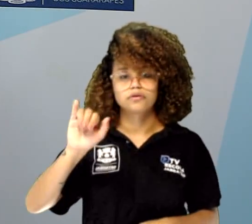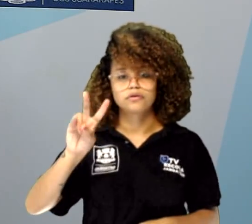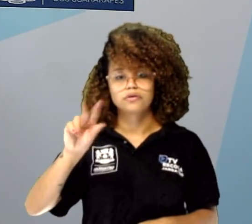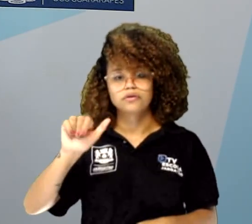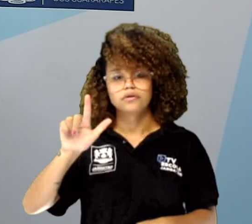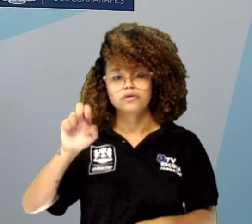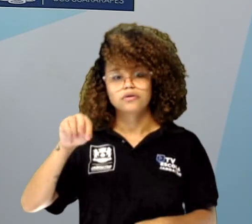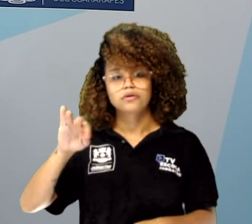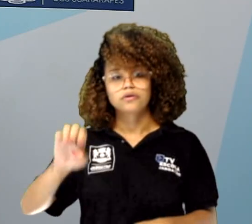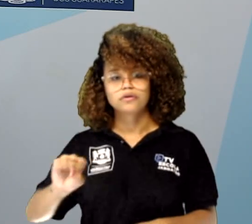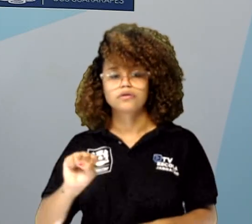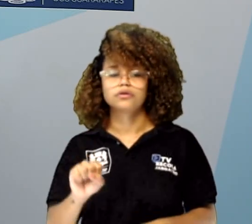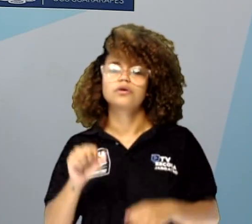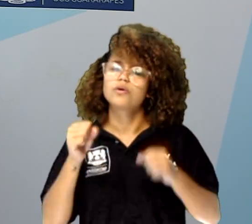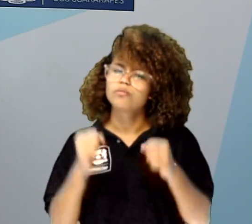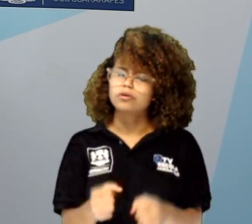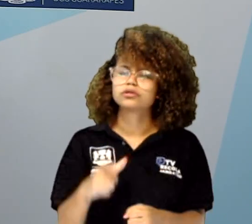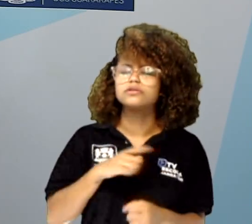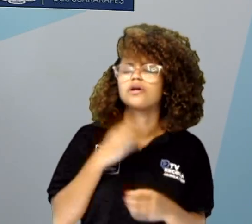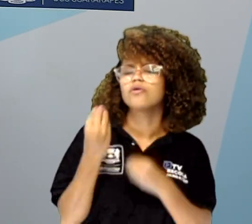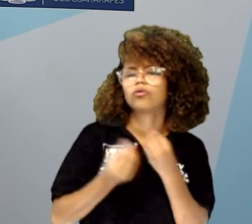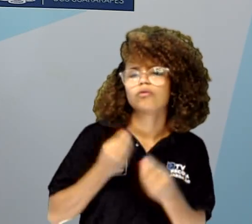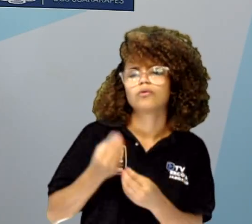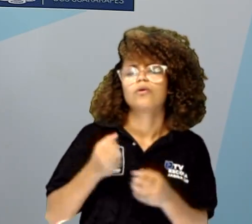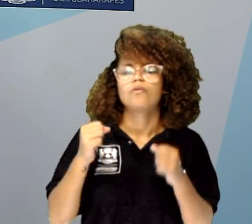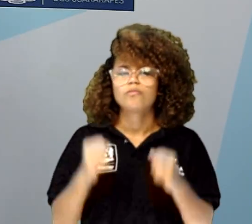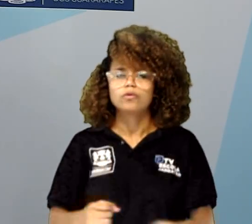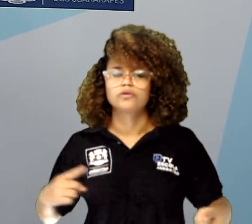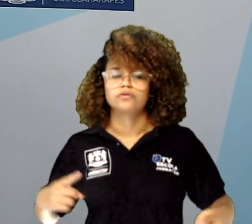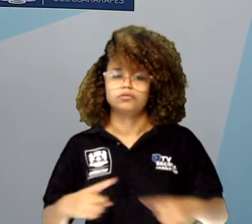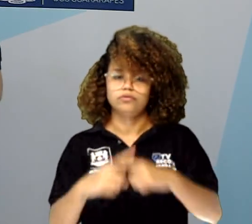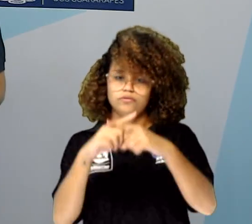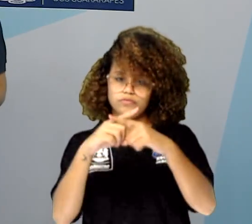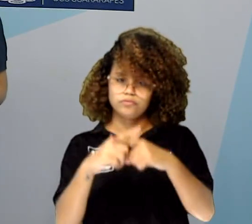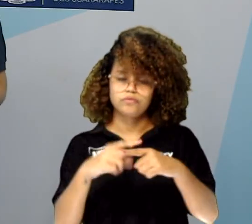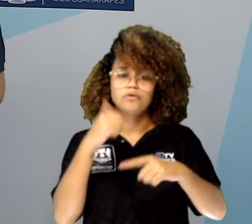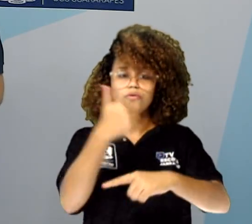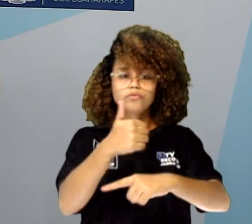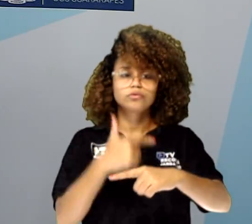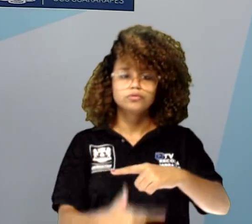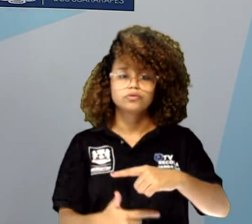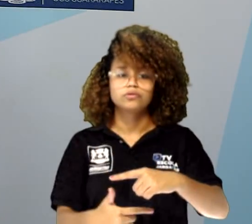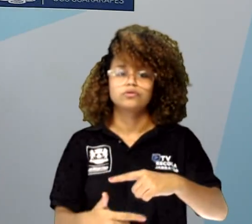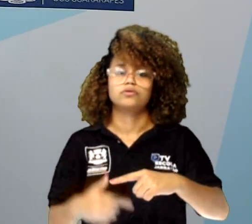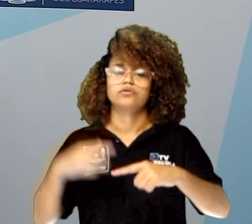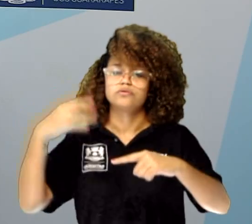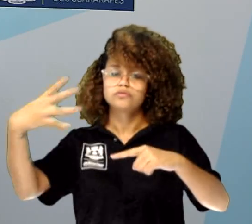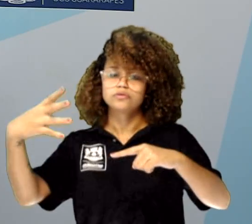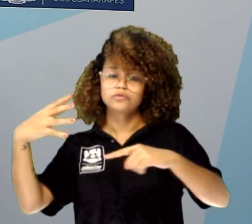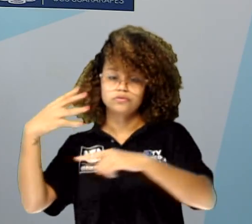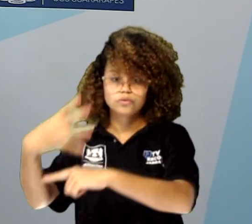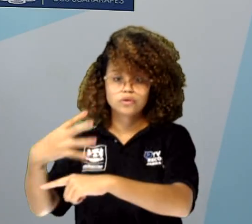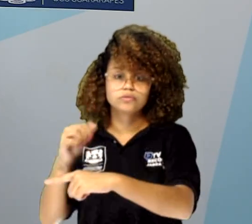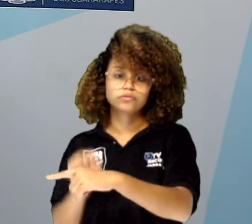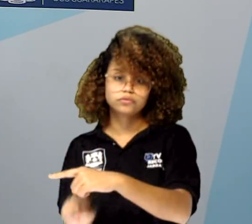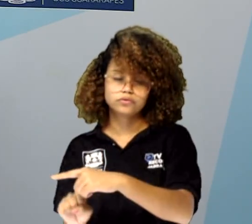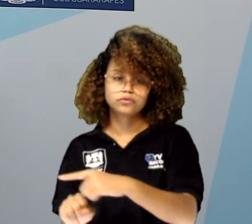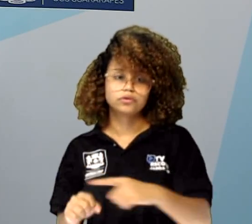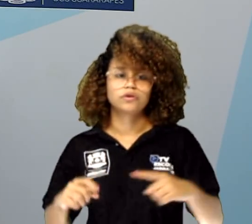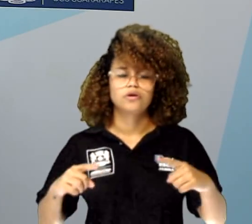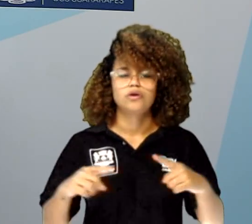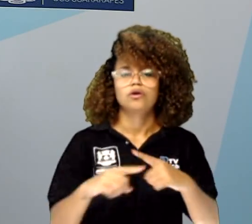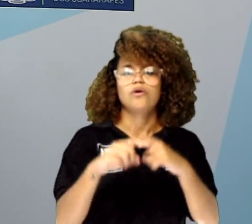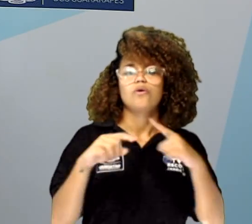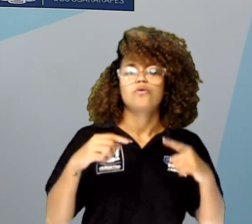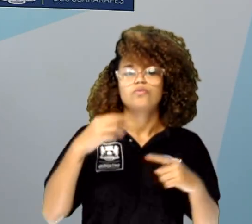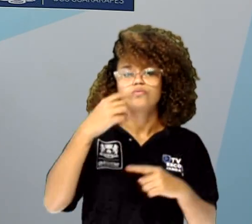multiplicando, ó, 1/2 vezes 4 vai dar 4/8, tá vendo? 1 vezes 4 vai dar 4 e 2